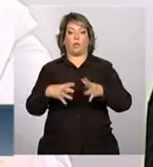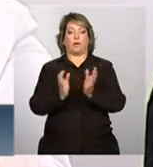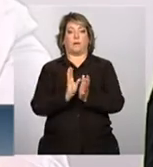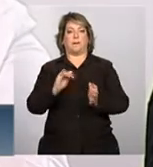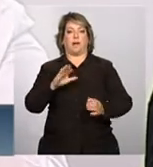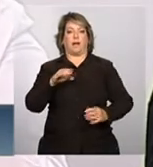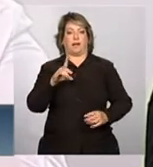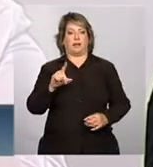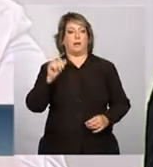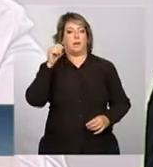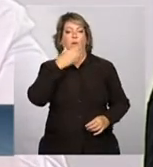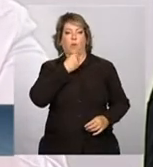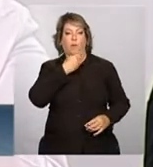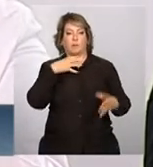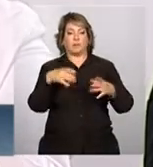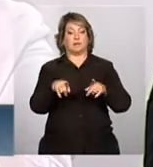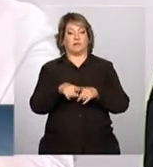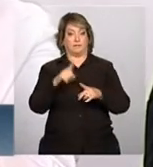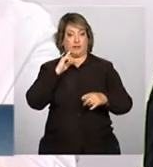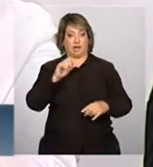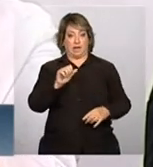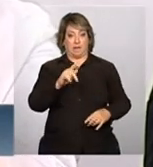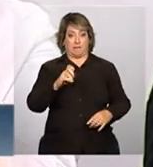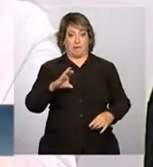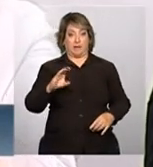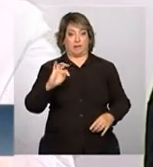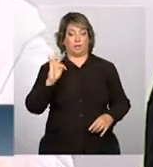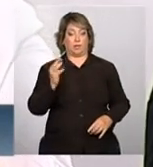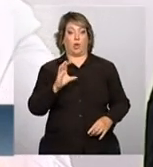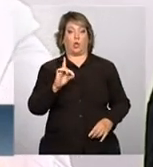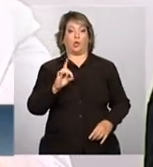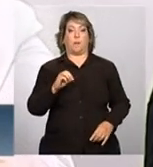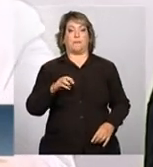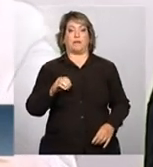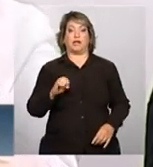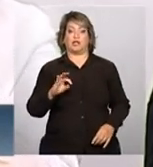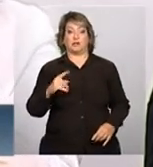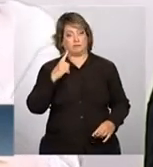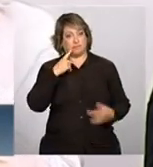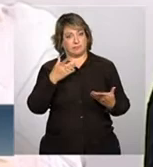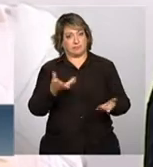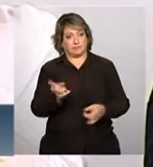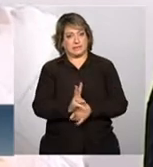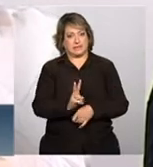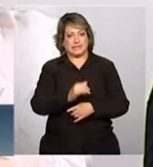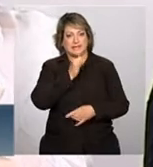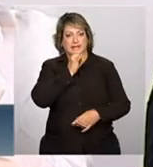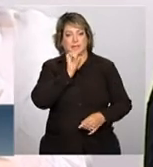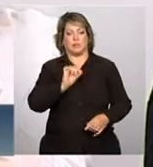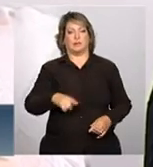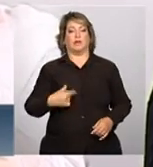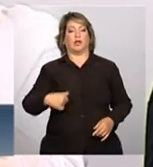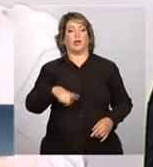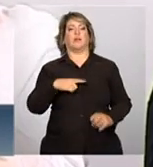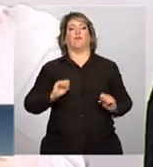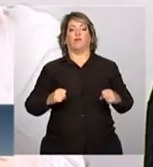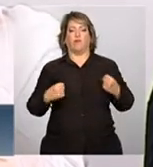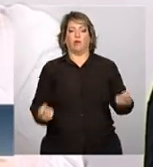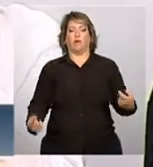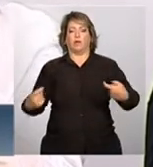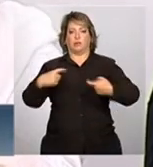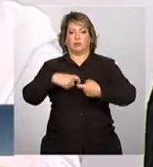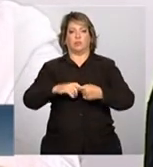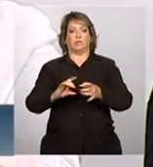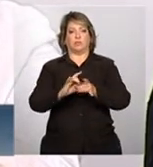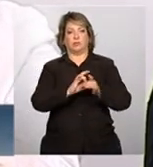da PEC das domésticas, né? E nós temos uma atuação muito forte e temos uma parceria, um